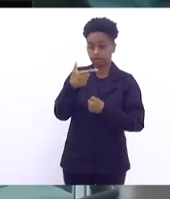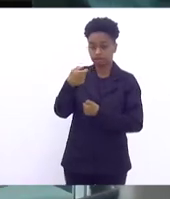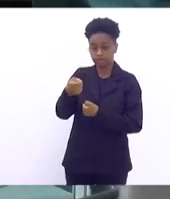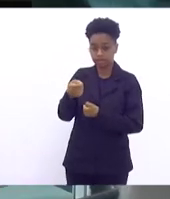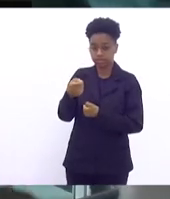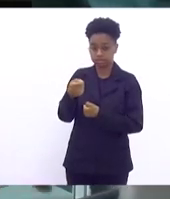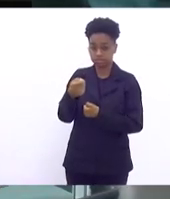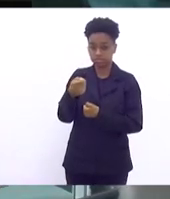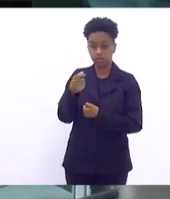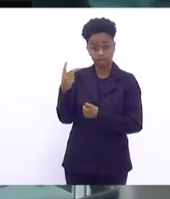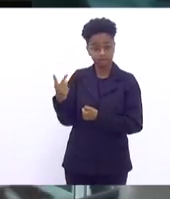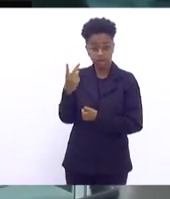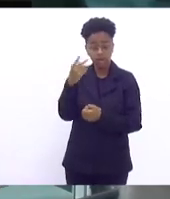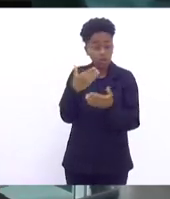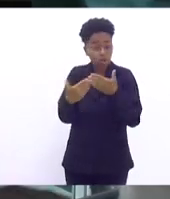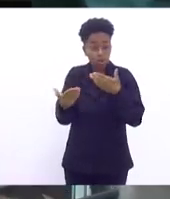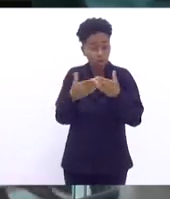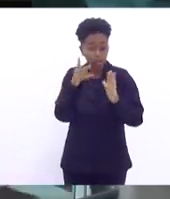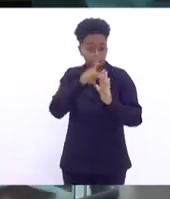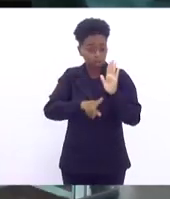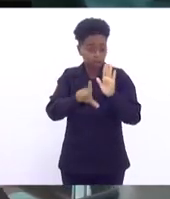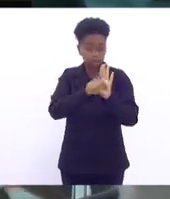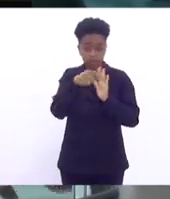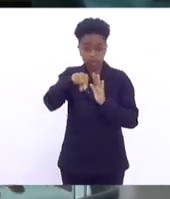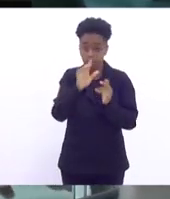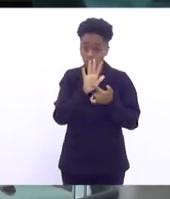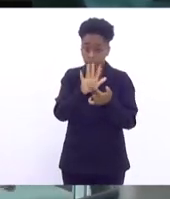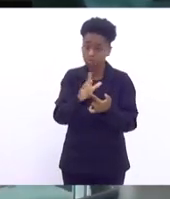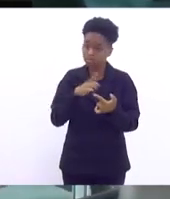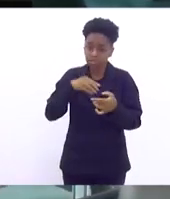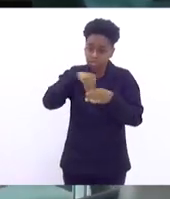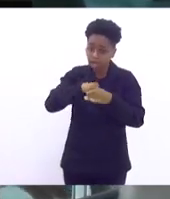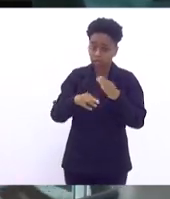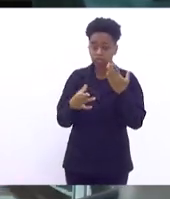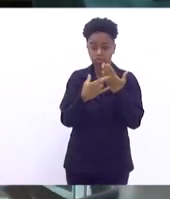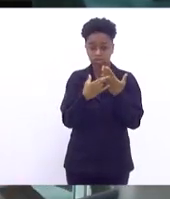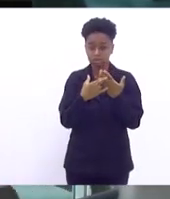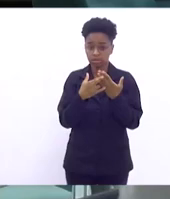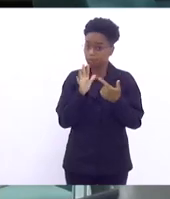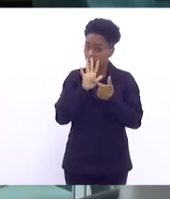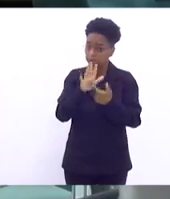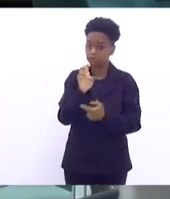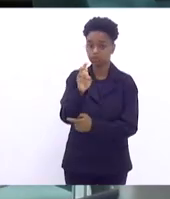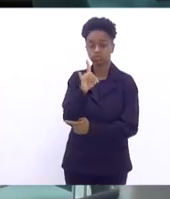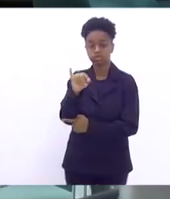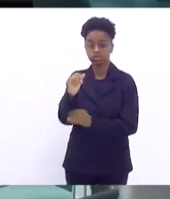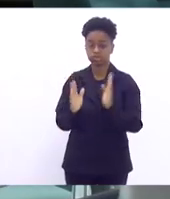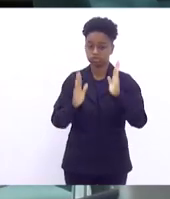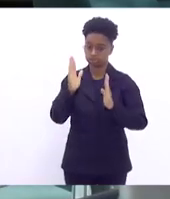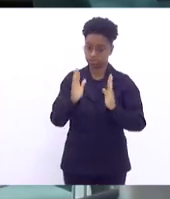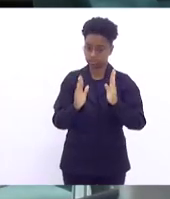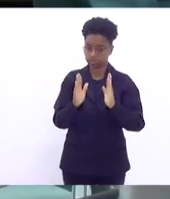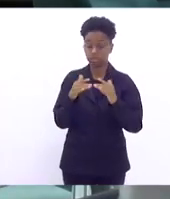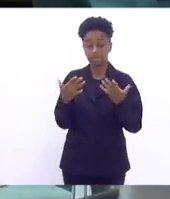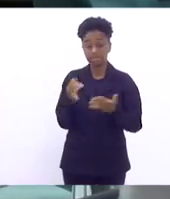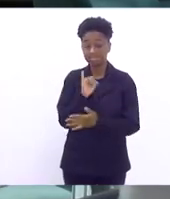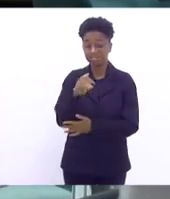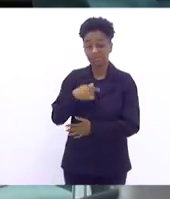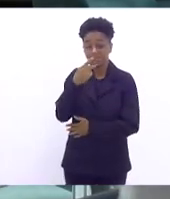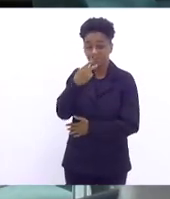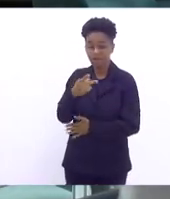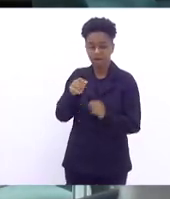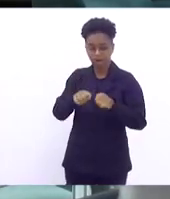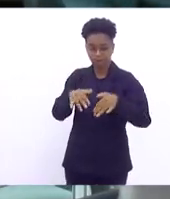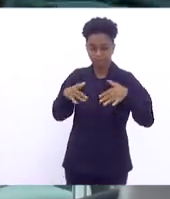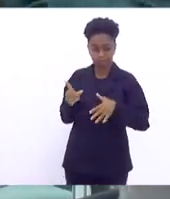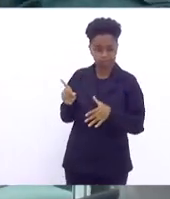para qualquer projeto de lei que você apresenta tá escrito no Regimento Interno são cinco dias aí quando eu falo isso em